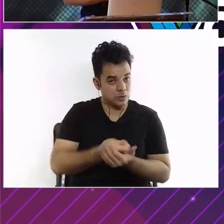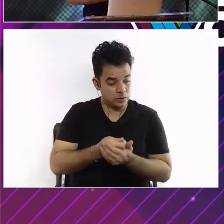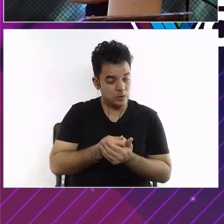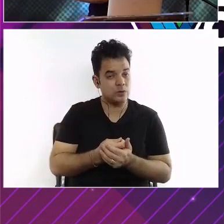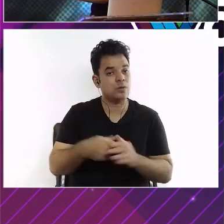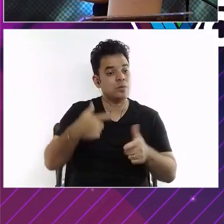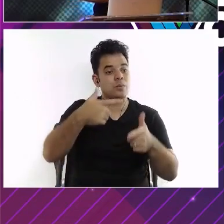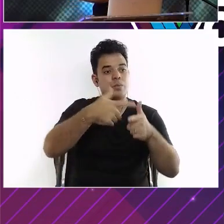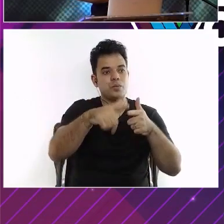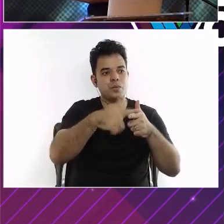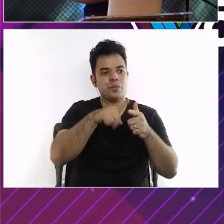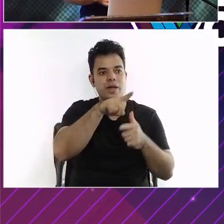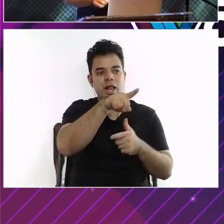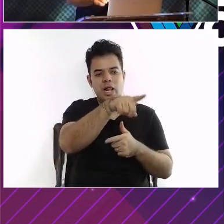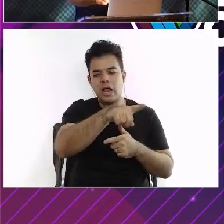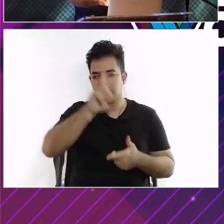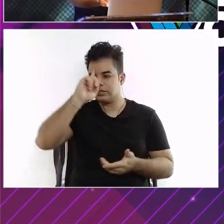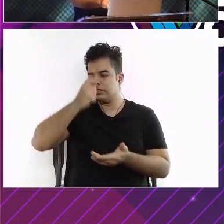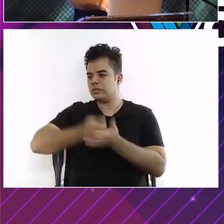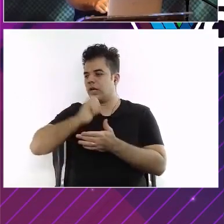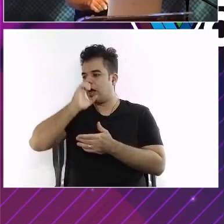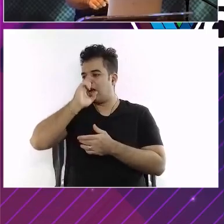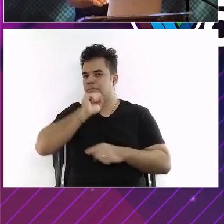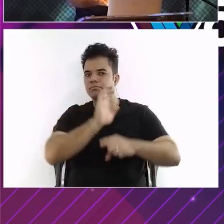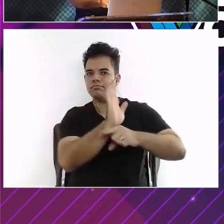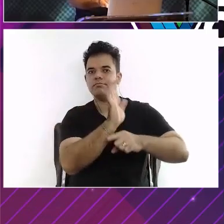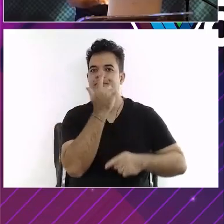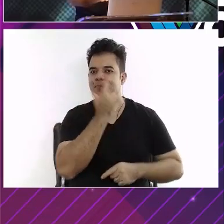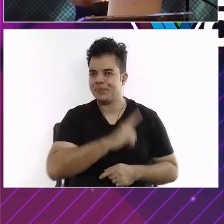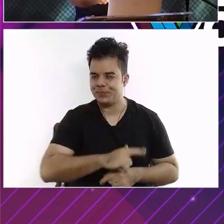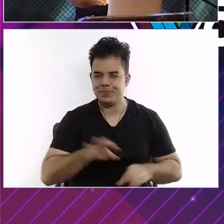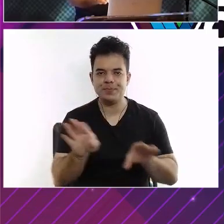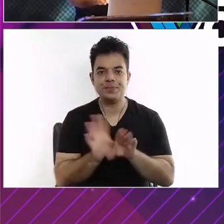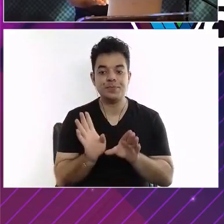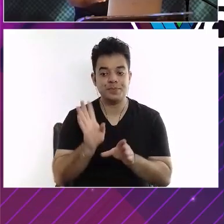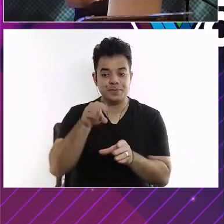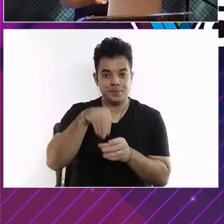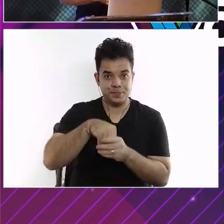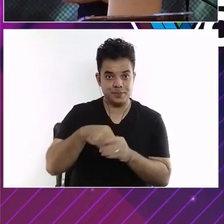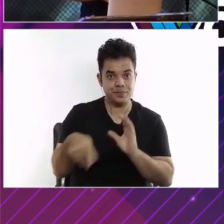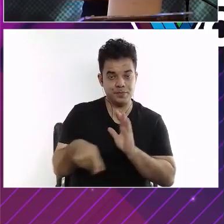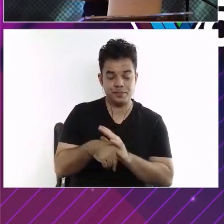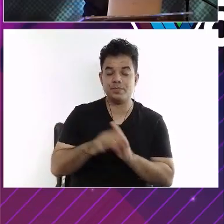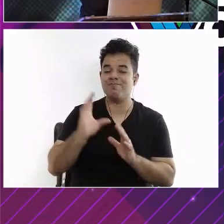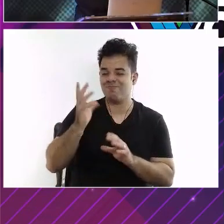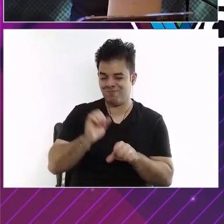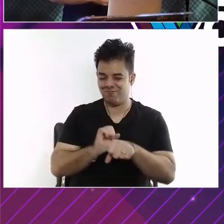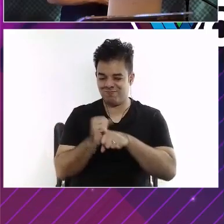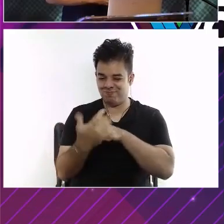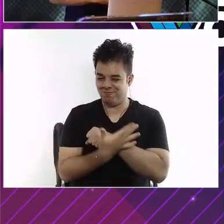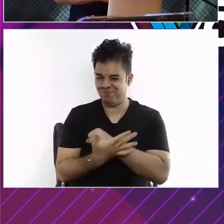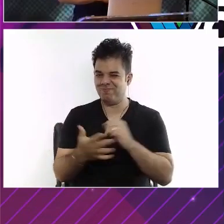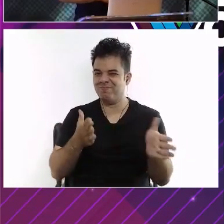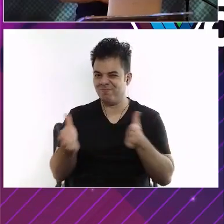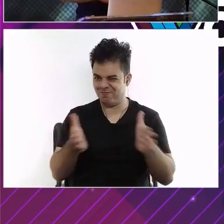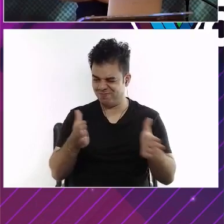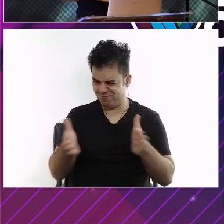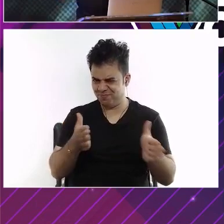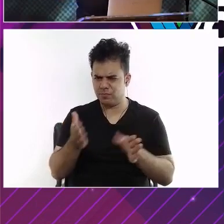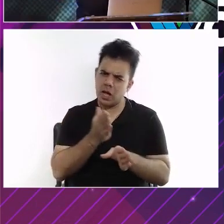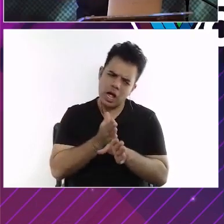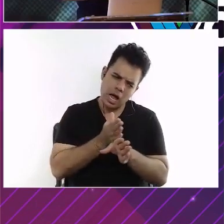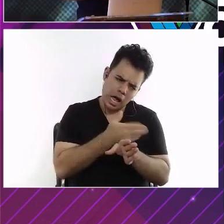lá na borda das organizações. O que foi introduzido de uma maneira mais dramática na pandemia, já era parcialmente assim nas comunidades